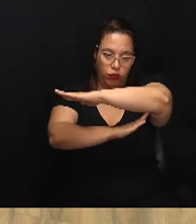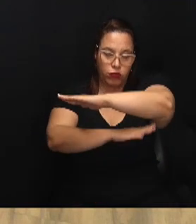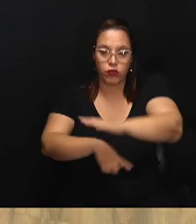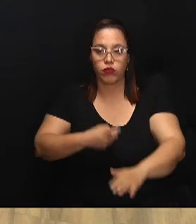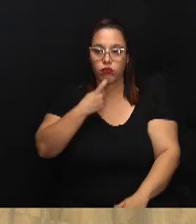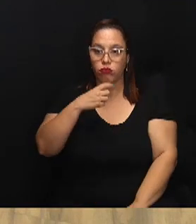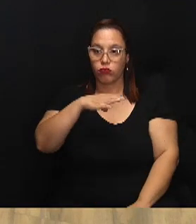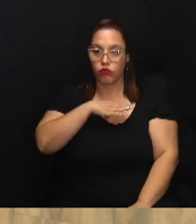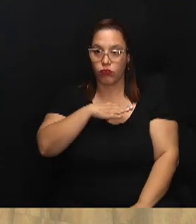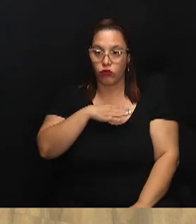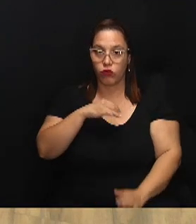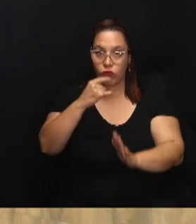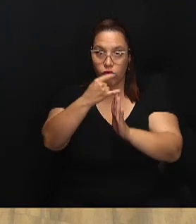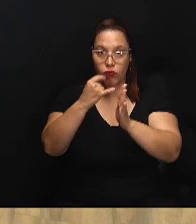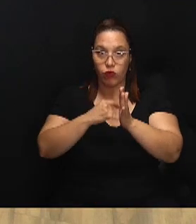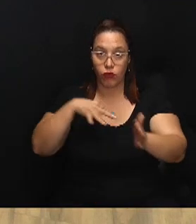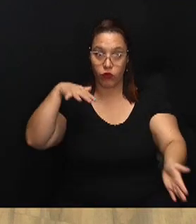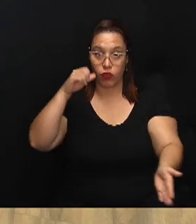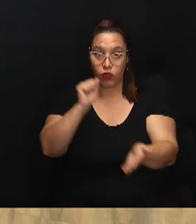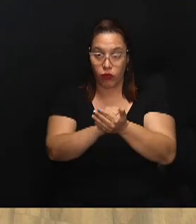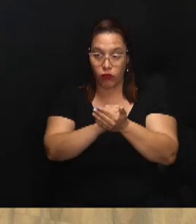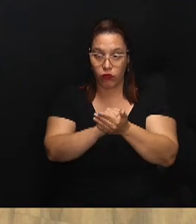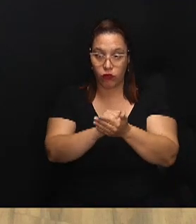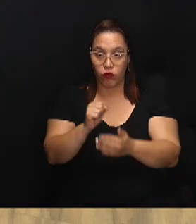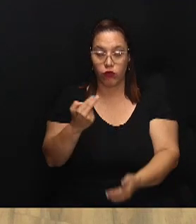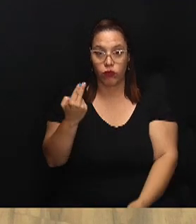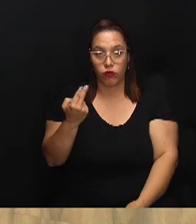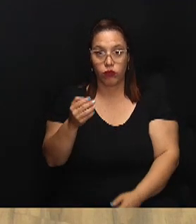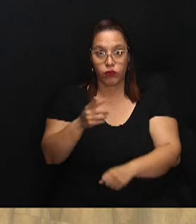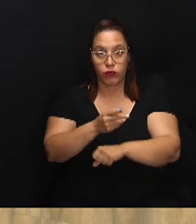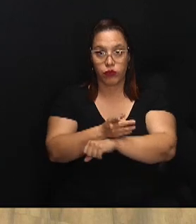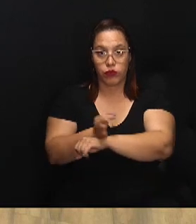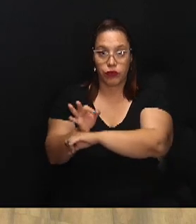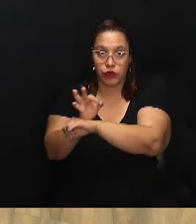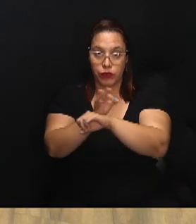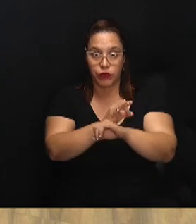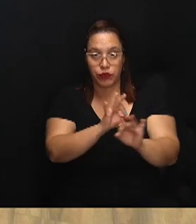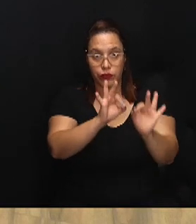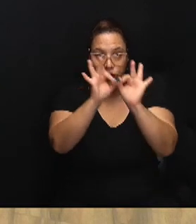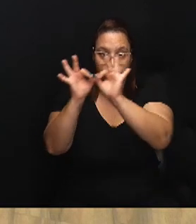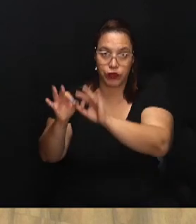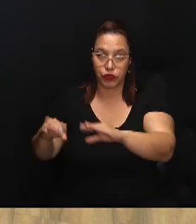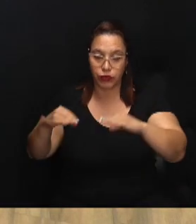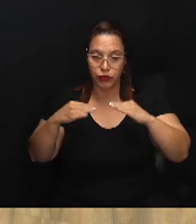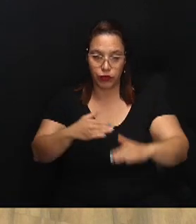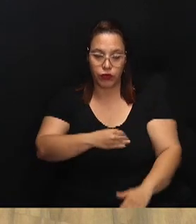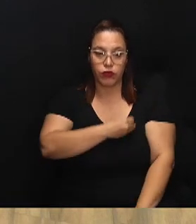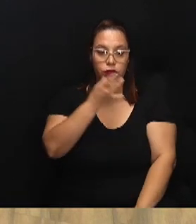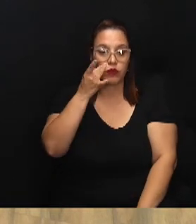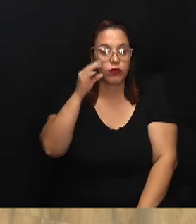campinas.sp.leg.br o formulário de inscrição, ou você pode acompanhar a transmissão ao vivo